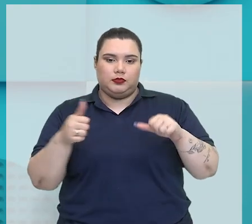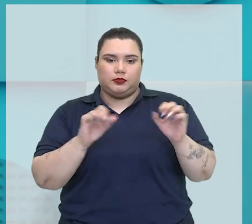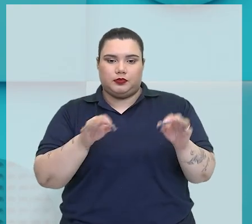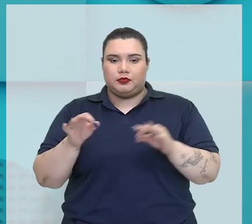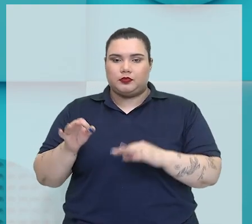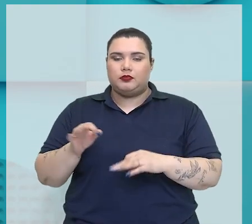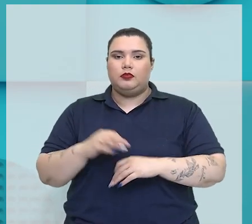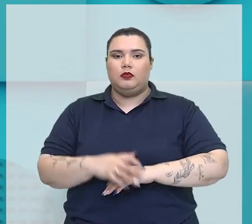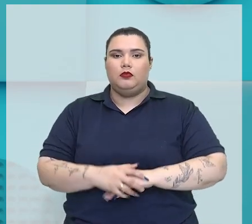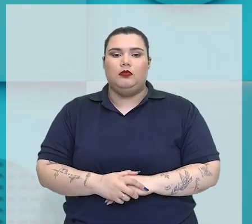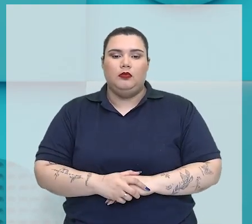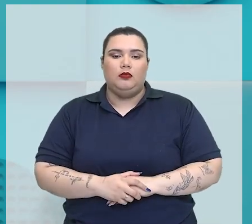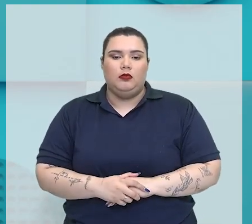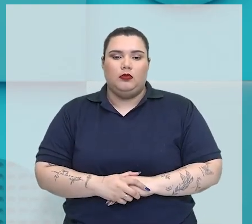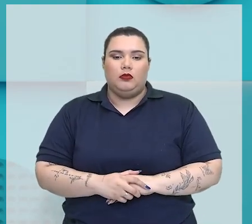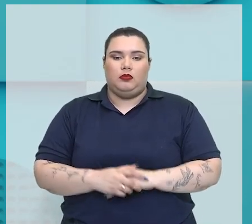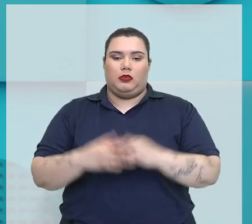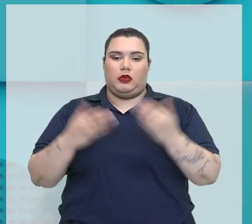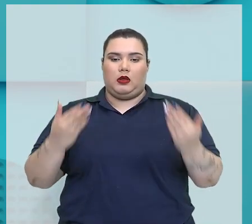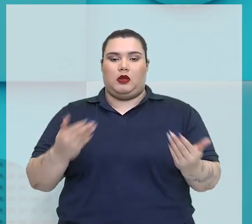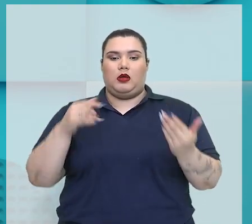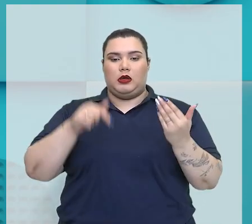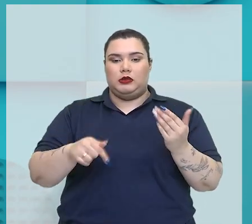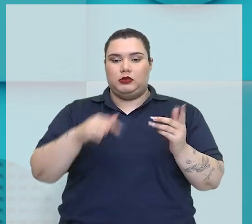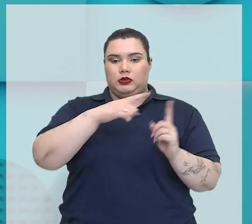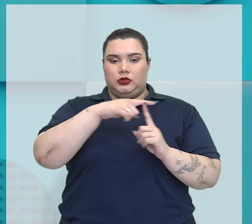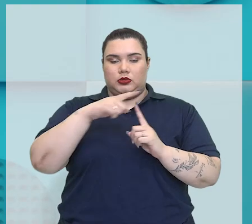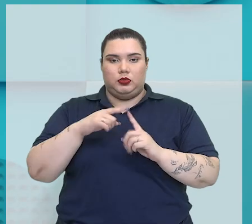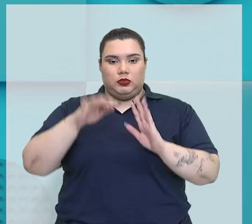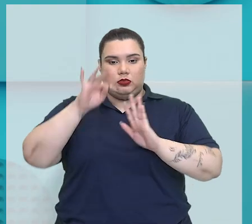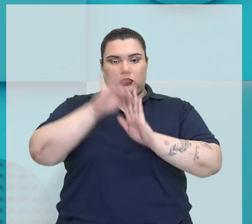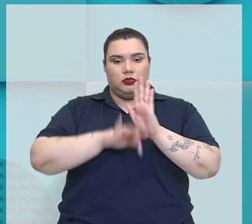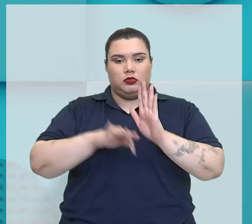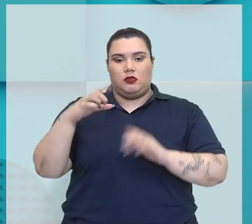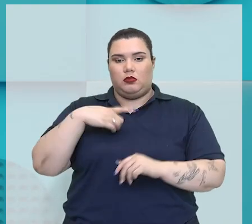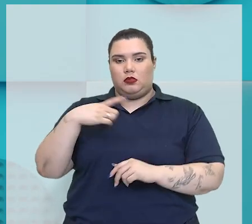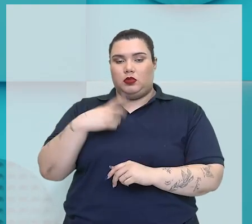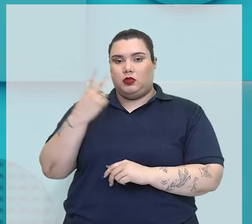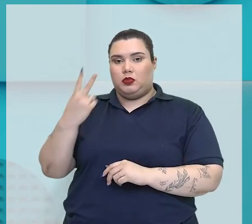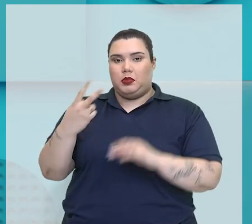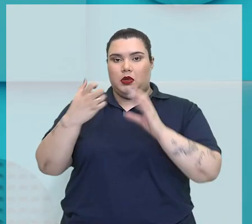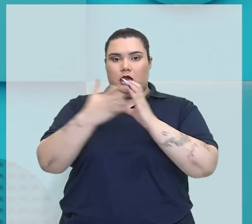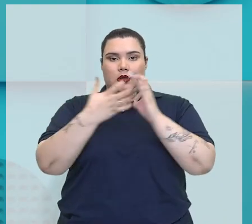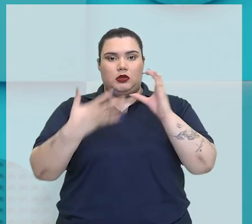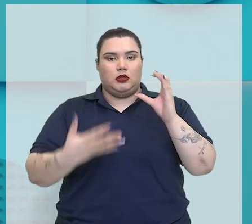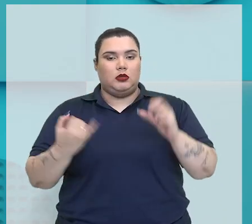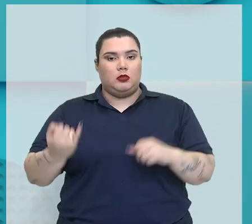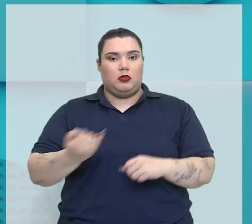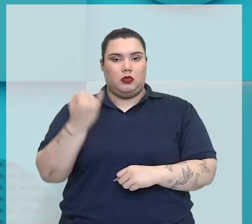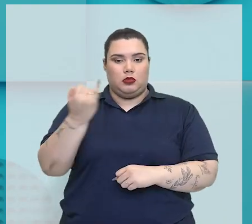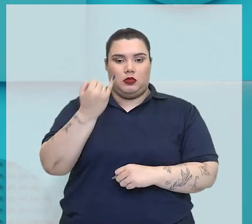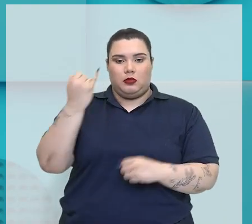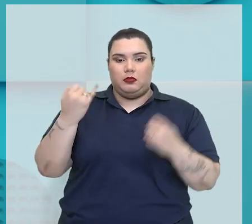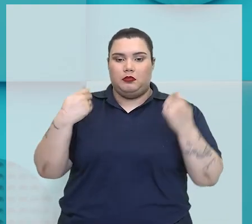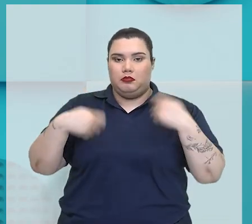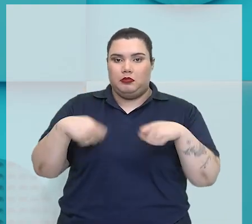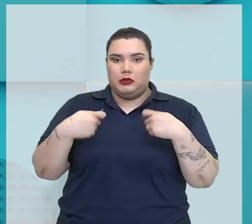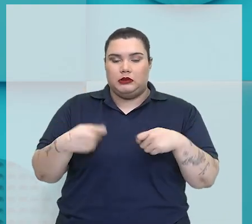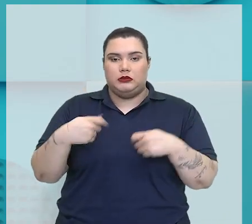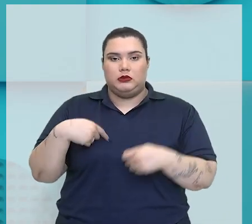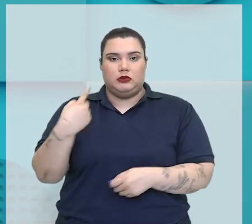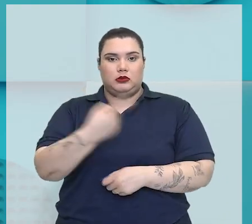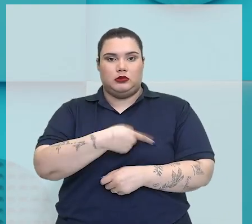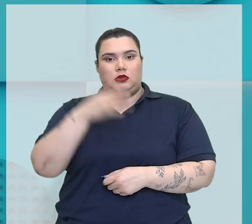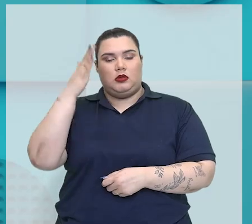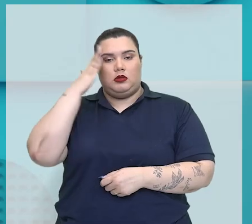texto. Nesses textos, tem 2 elementos fundamentais que devemos